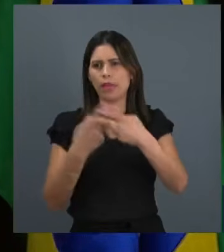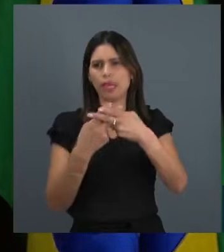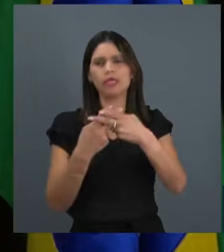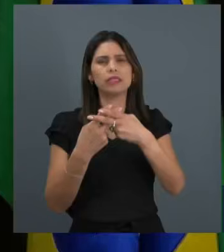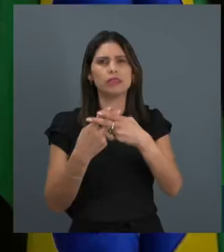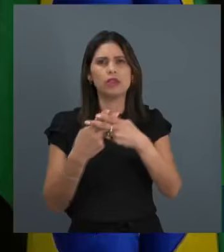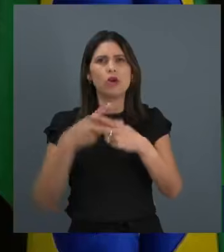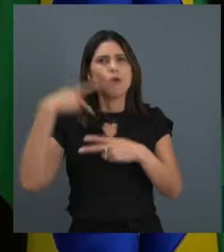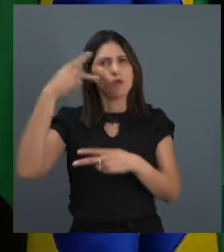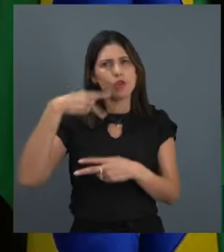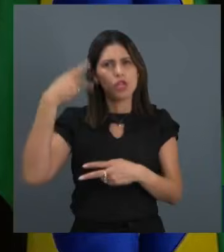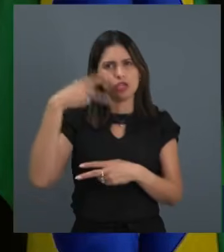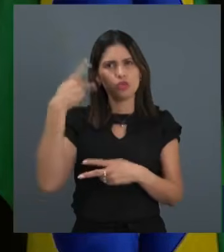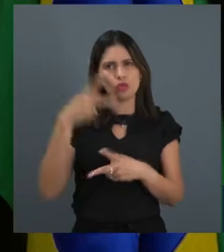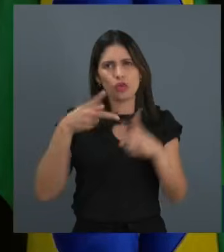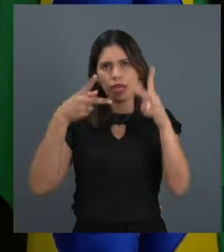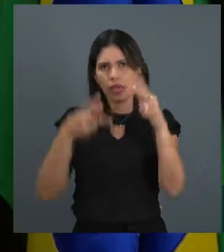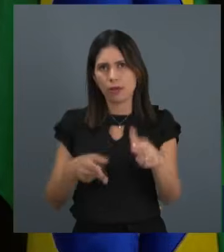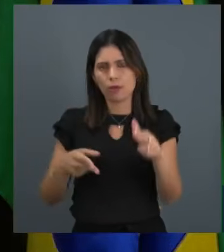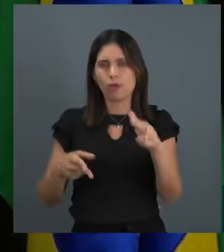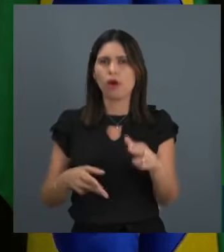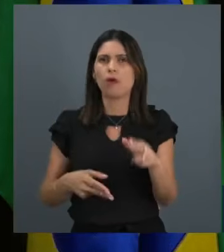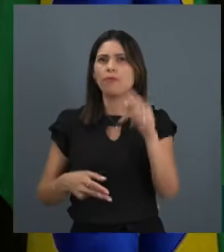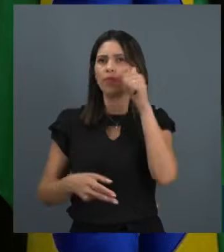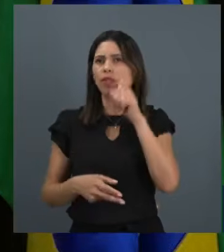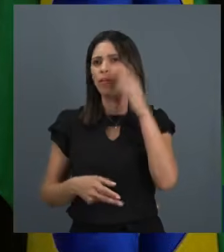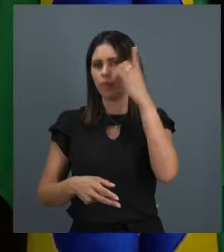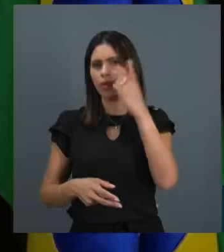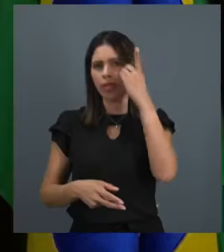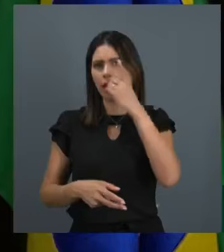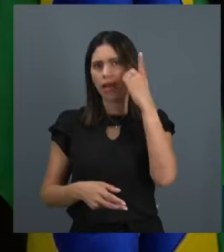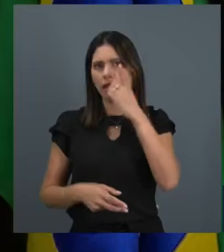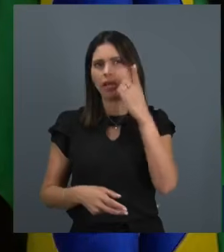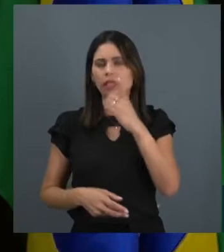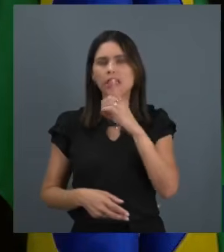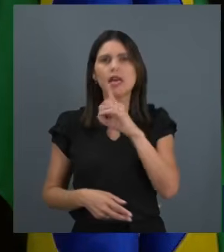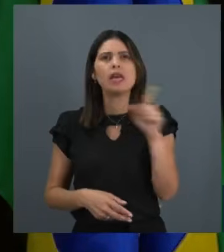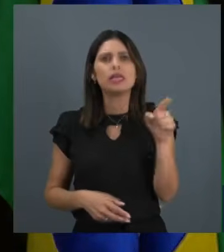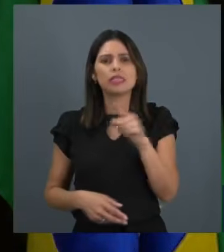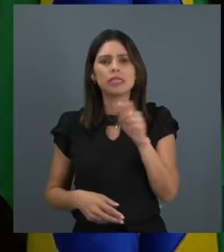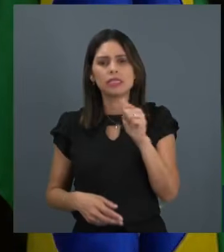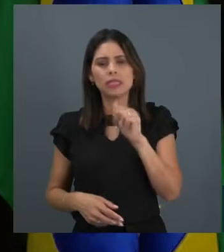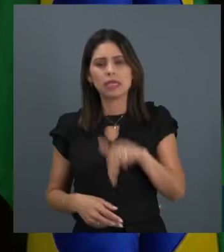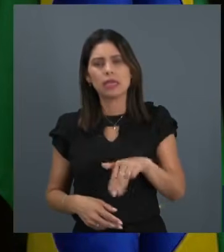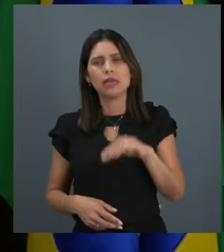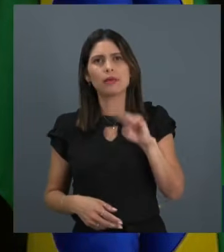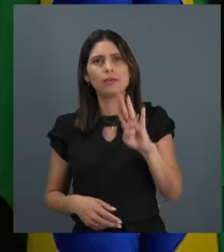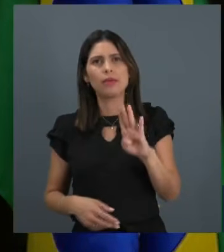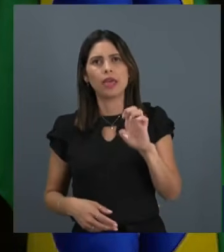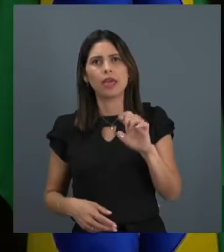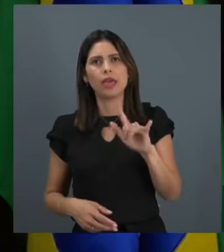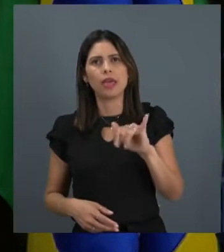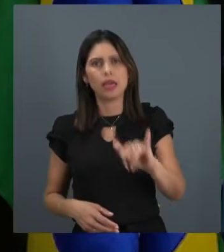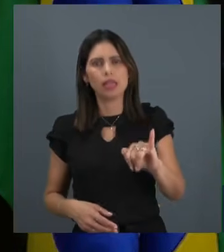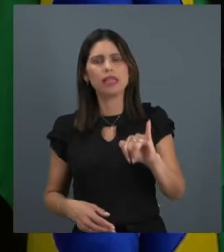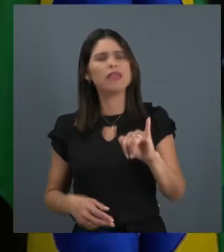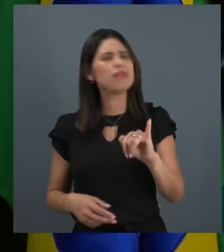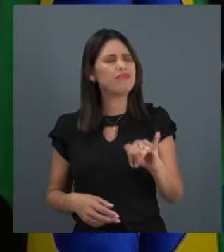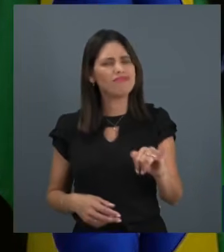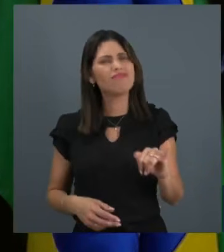Zambelli. É escandaloso. Ele é vítima, não era para estar julgando nada disso. Isso é